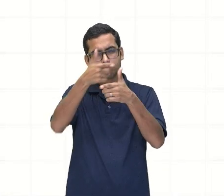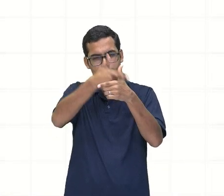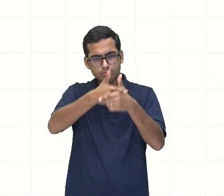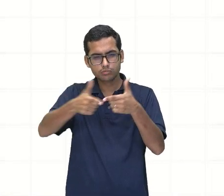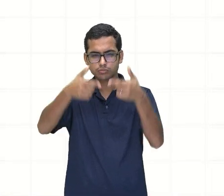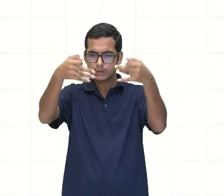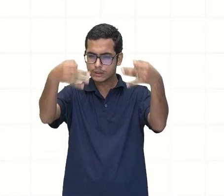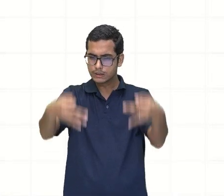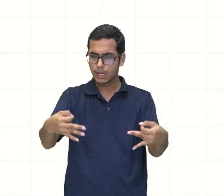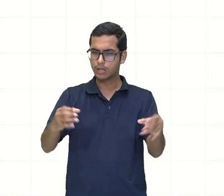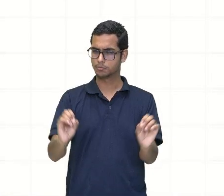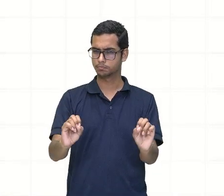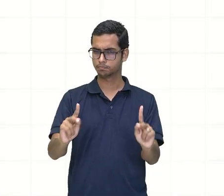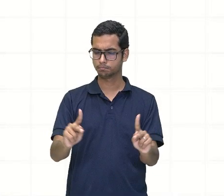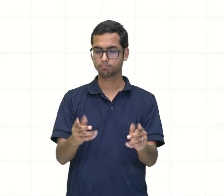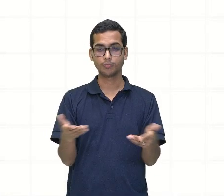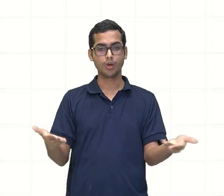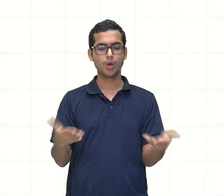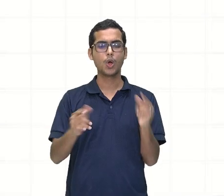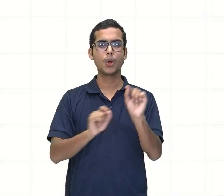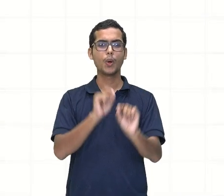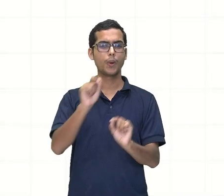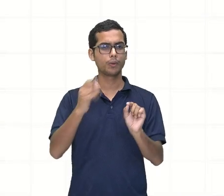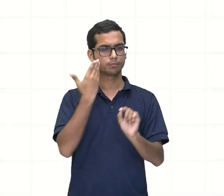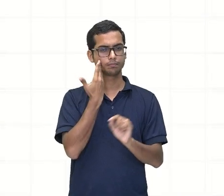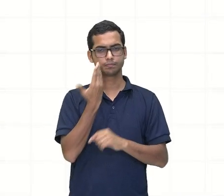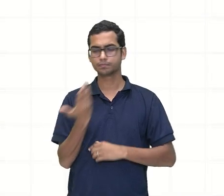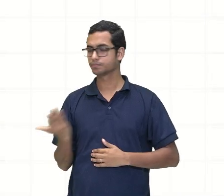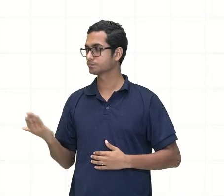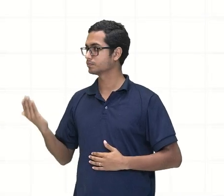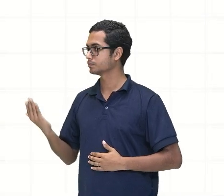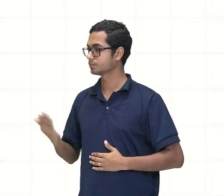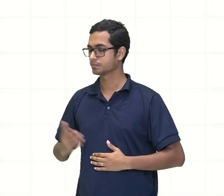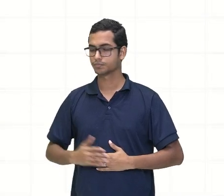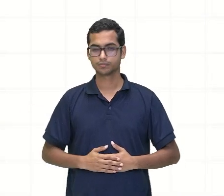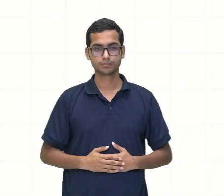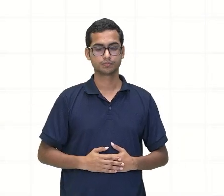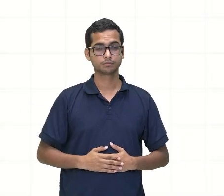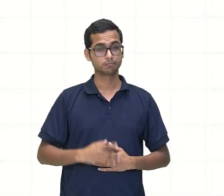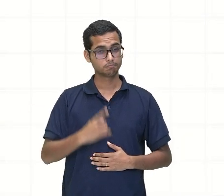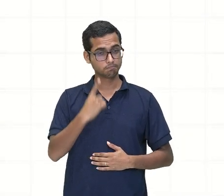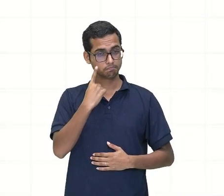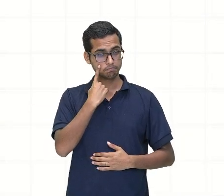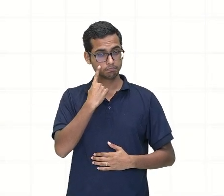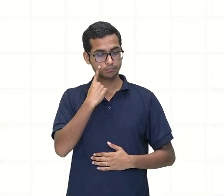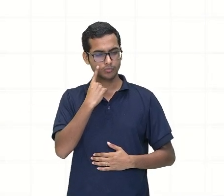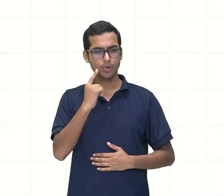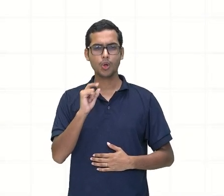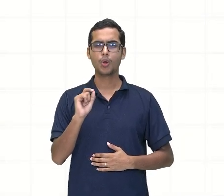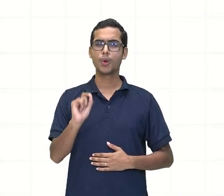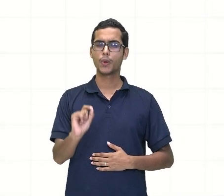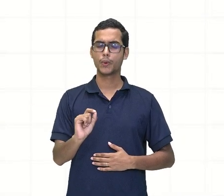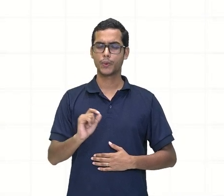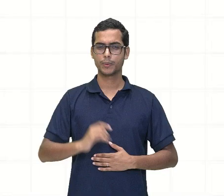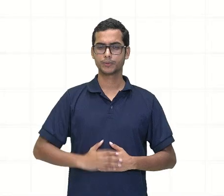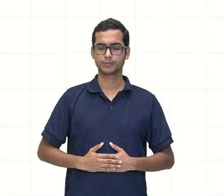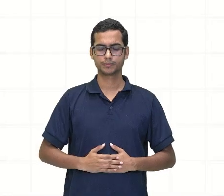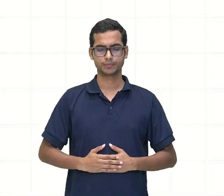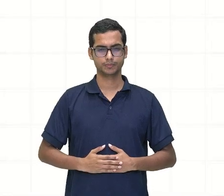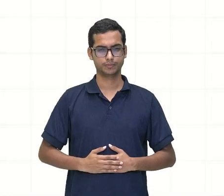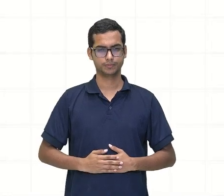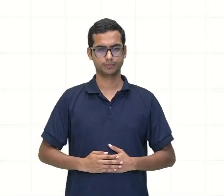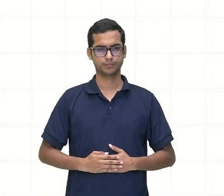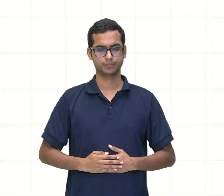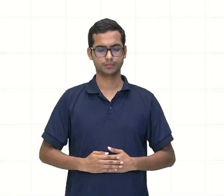Ok, pessoal? Também a gente pode fazer uma verificação, tá? Para saber se